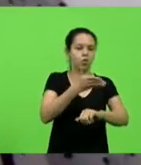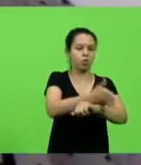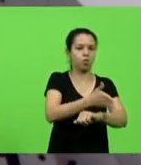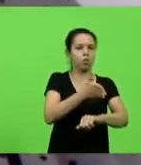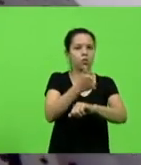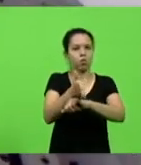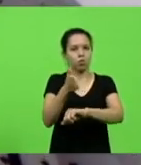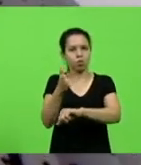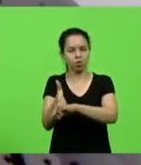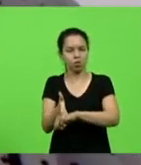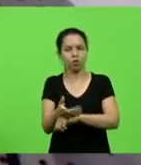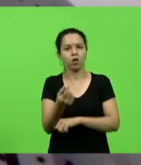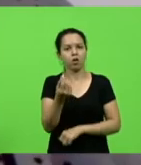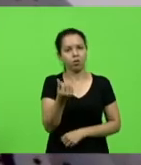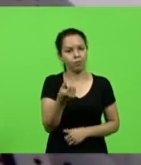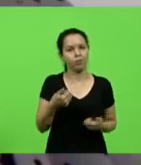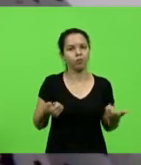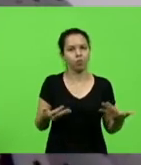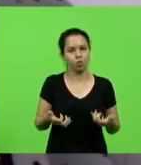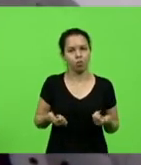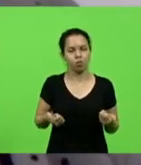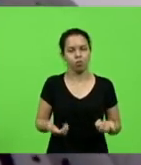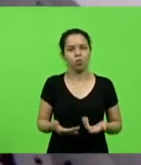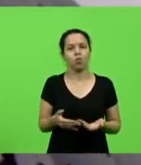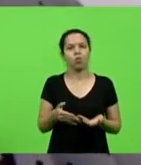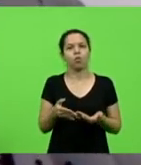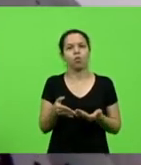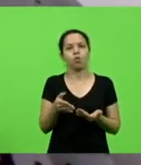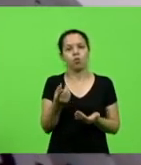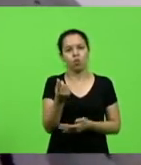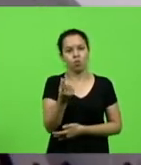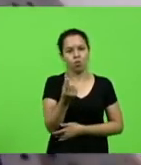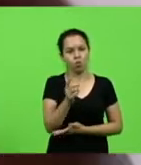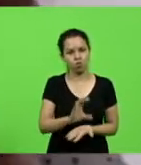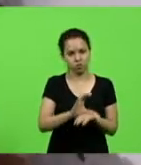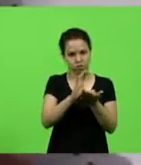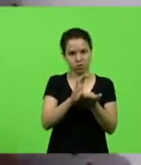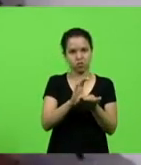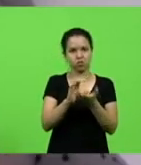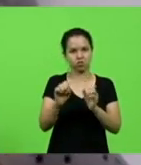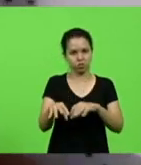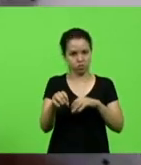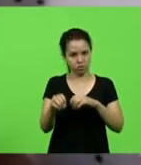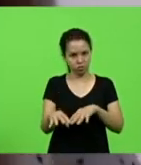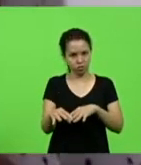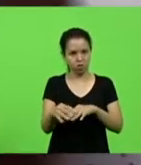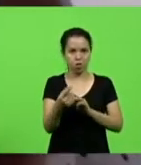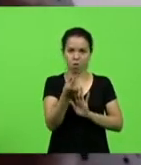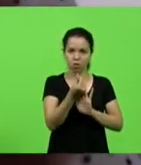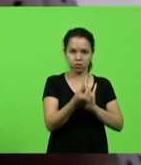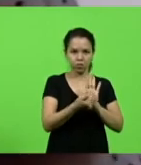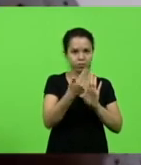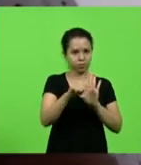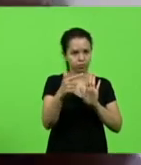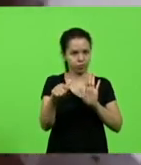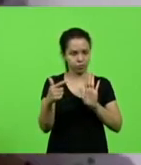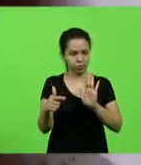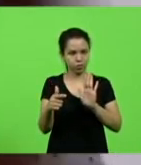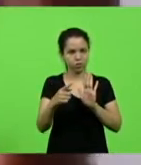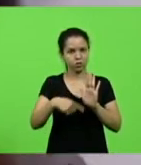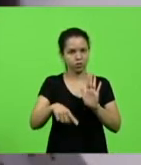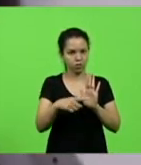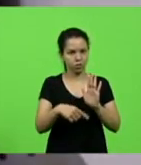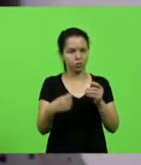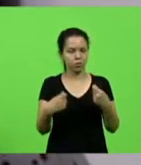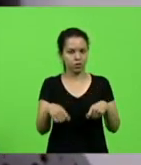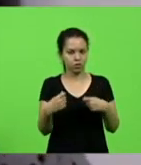funcionamento efetivo do Conselho Municipal de Educação. Então, gente, não tem orçamento, nós precisamos de recursos